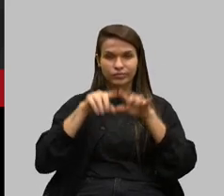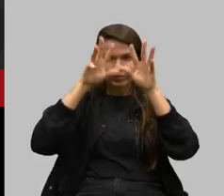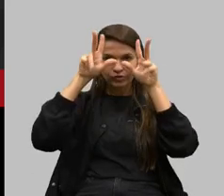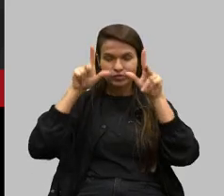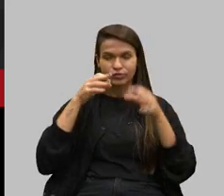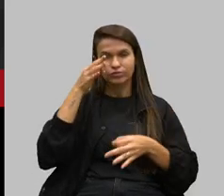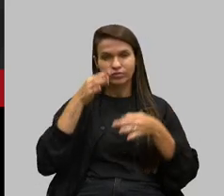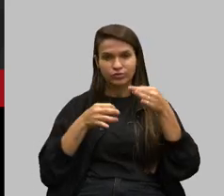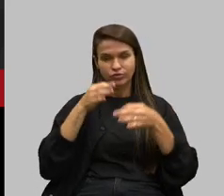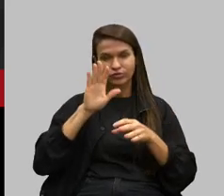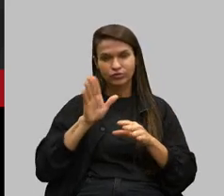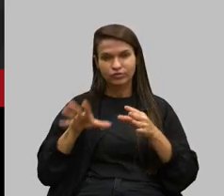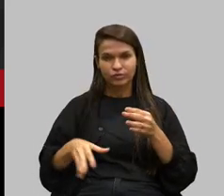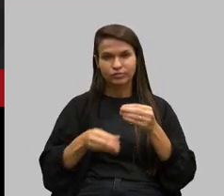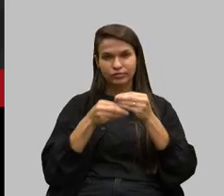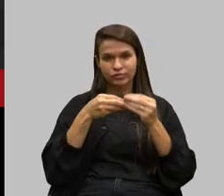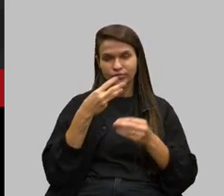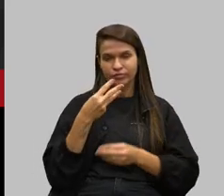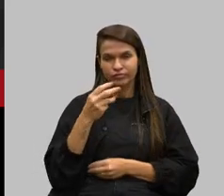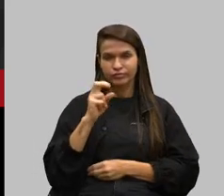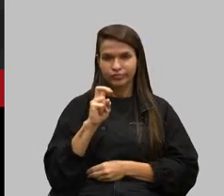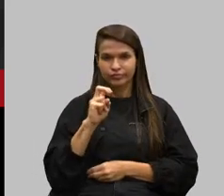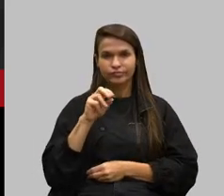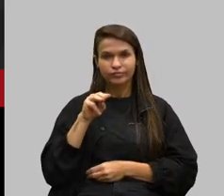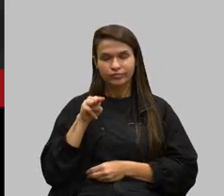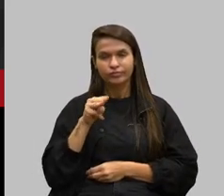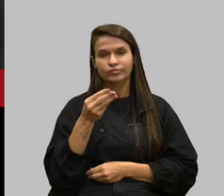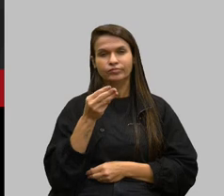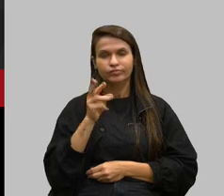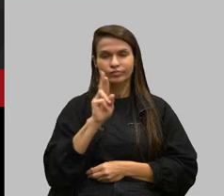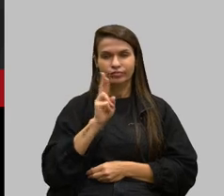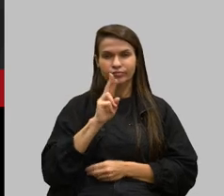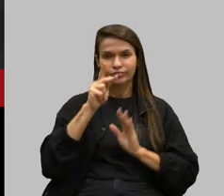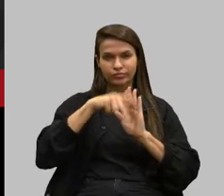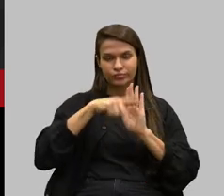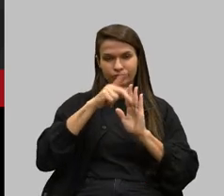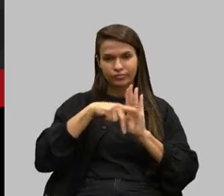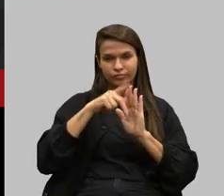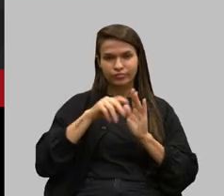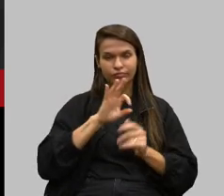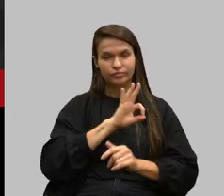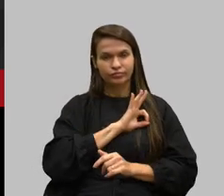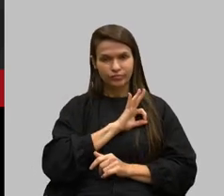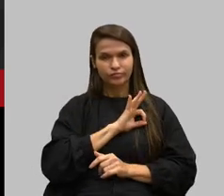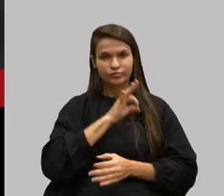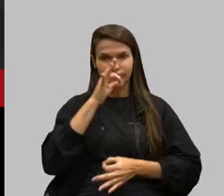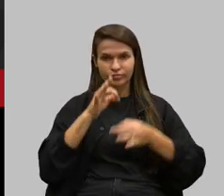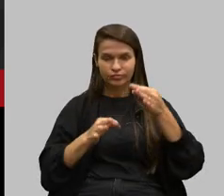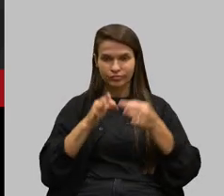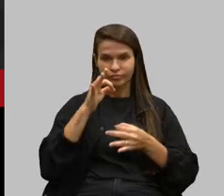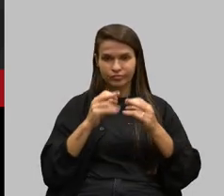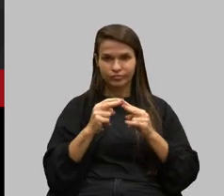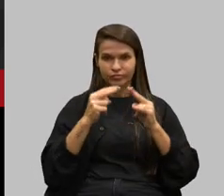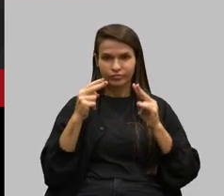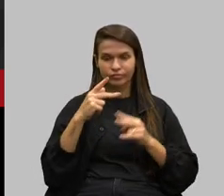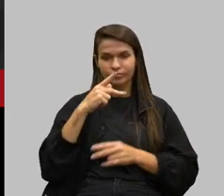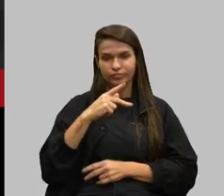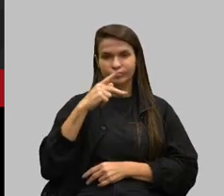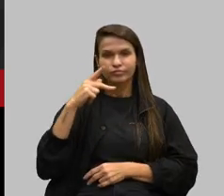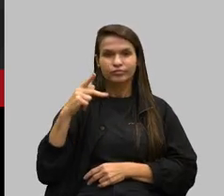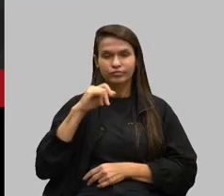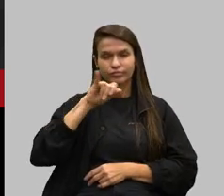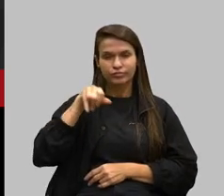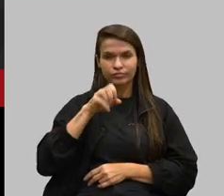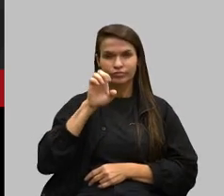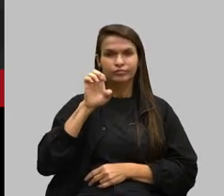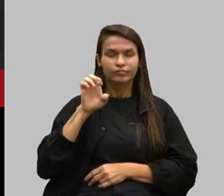implementação 35 milhões de reais pro programa de procedimento de polícia judiciária eletrônica o PP J